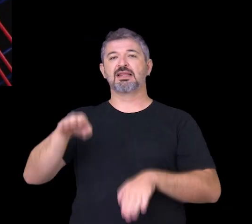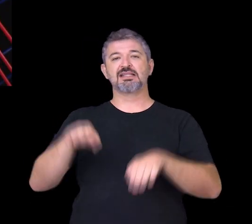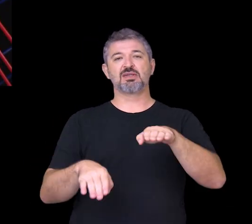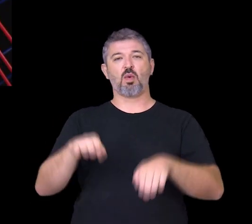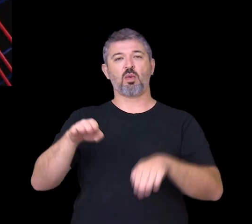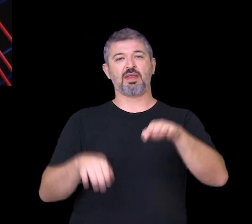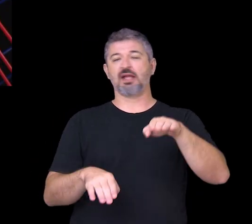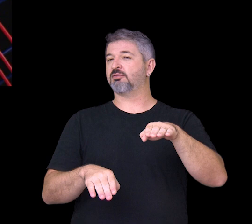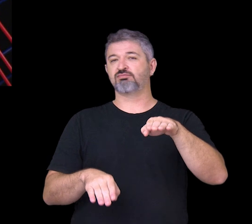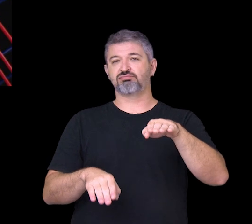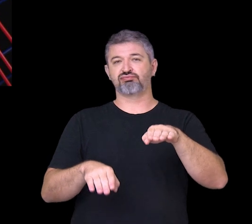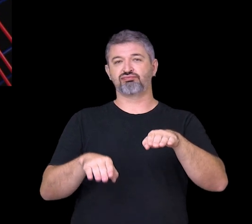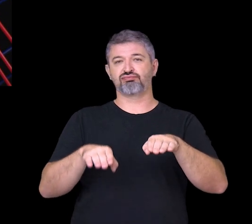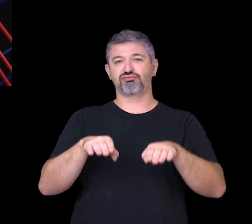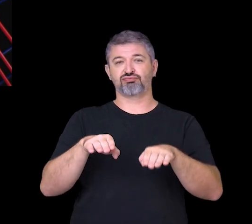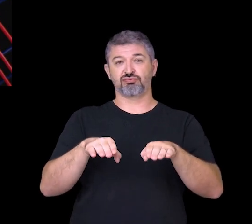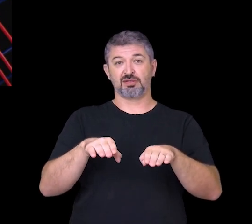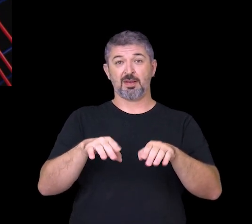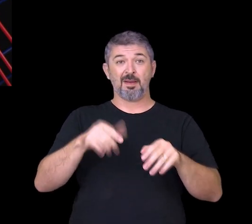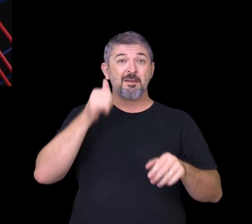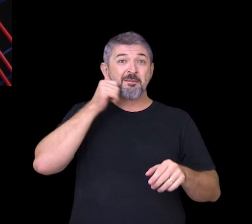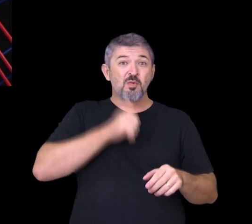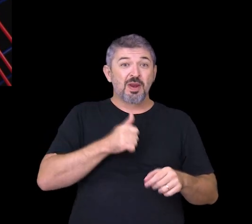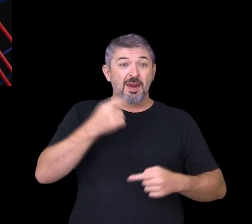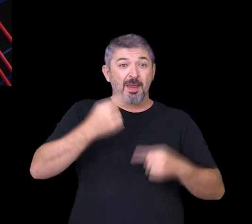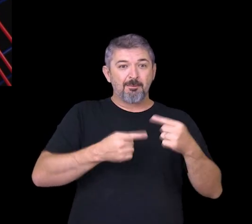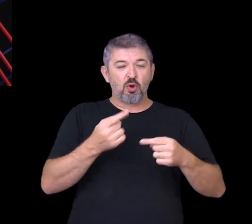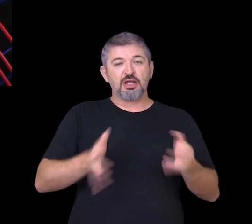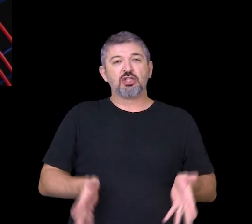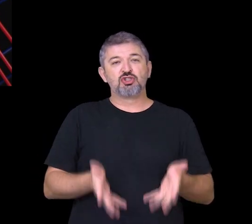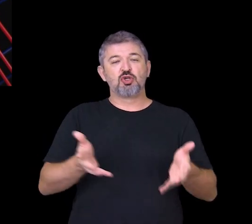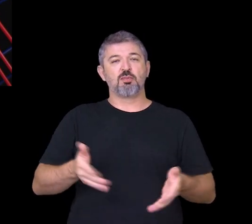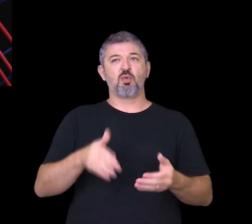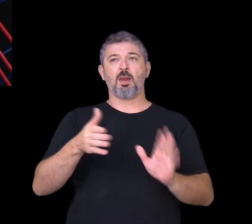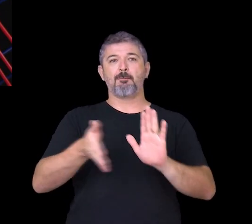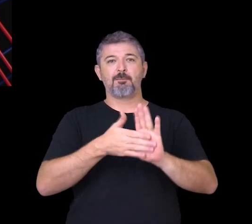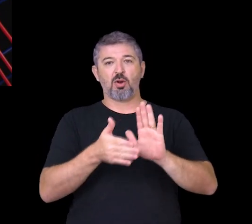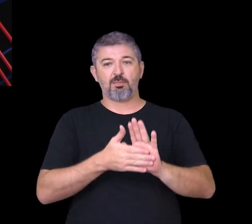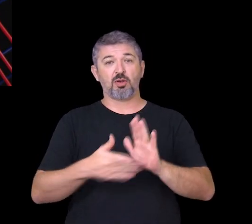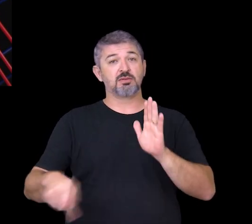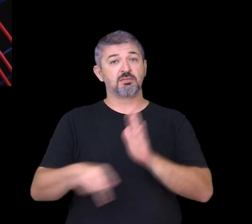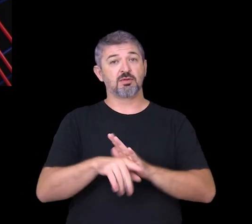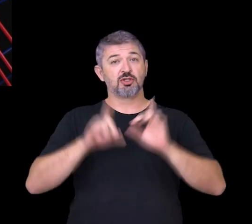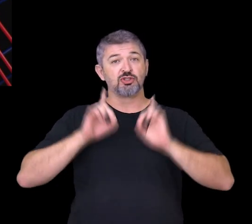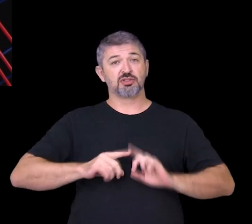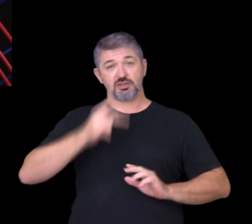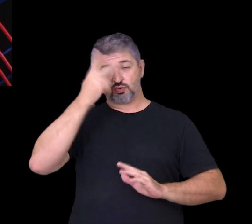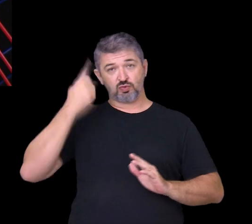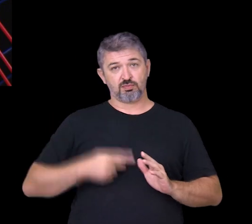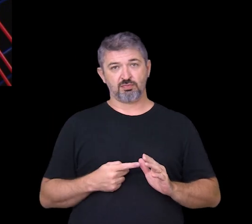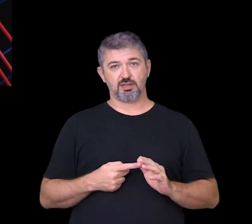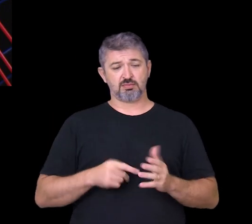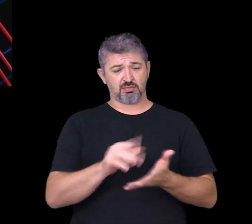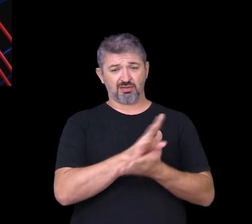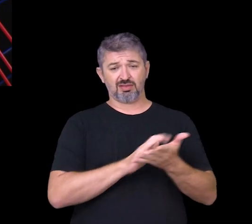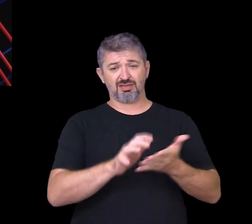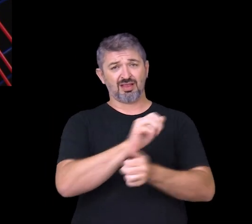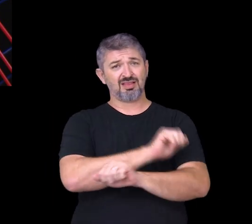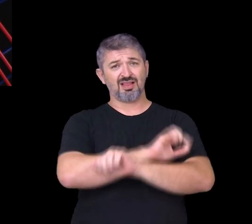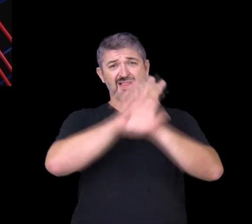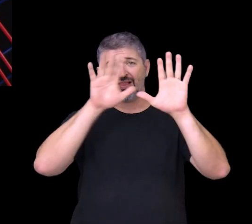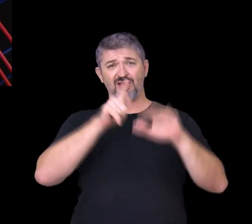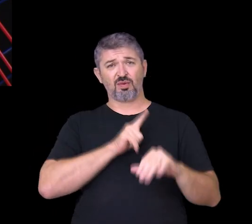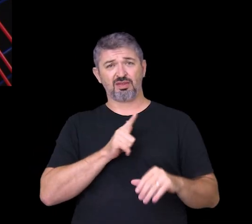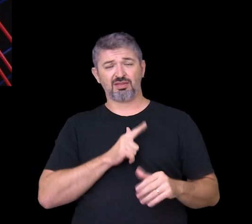desigualdade. Mulheres na política induzem pautas que são necessárias de direitos humanos. Os dados são muito